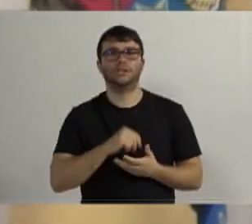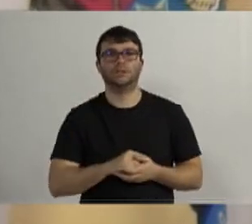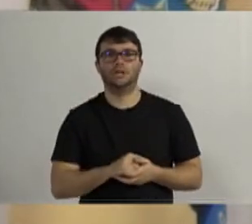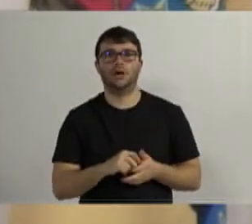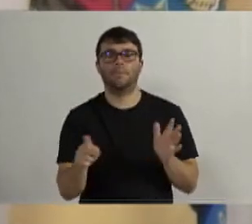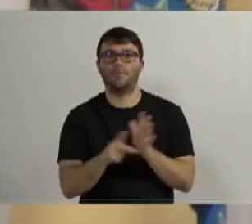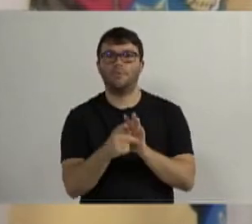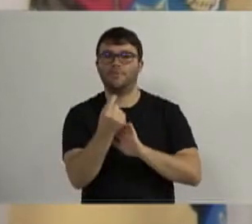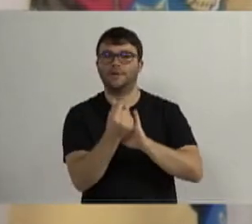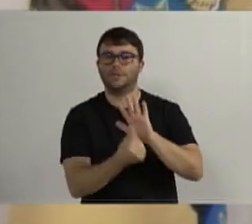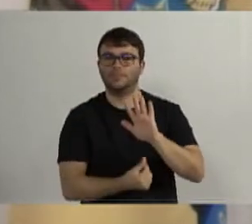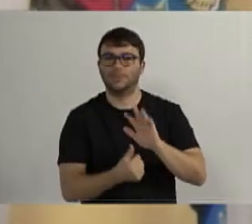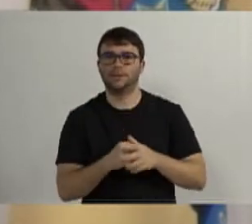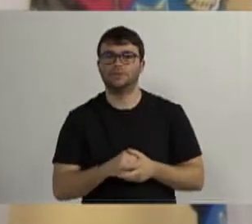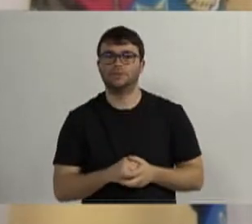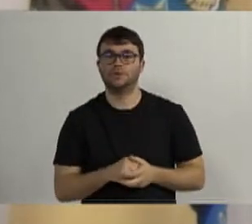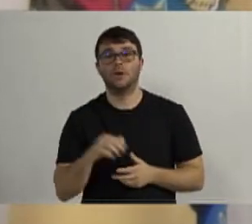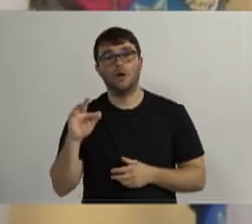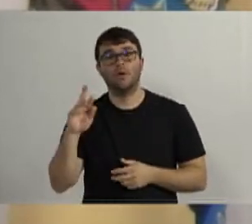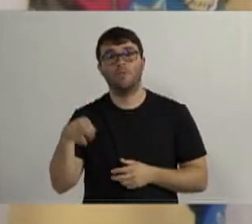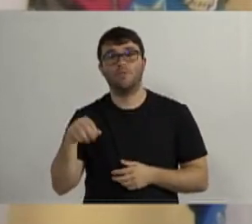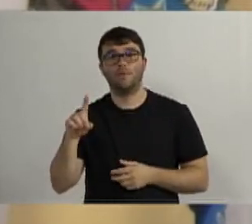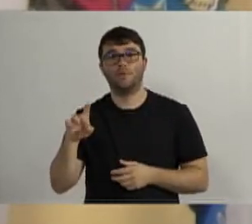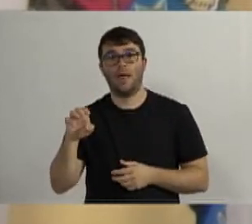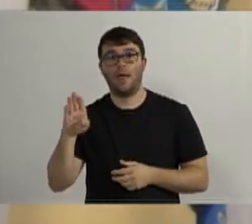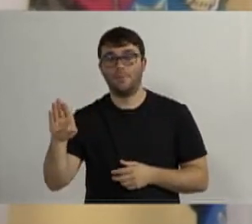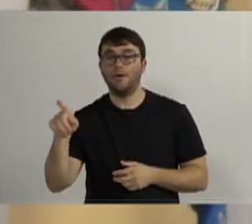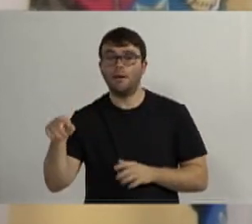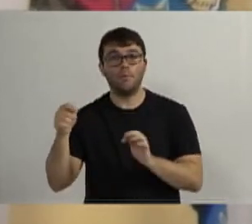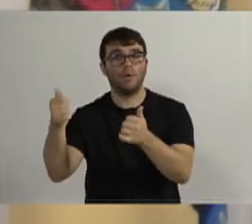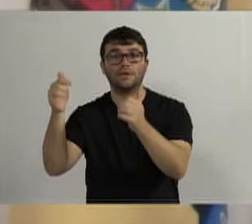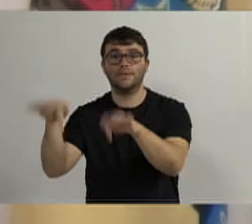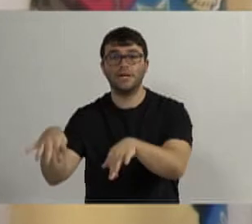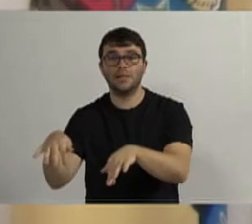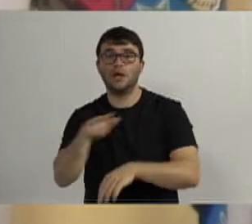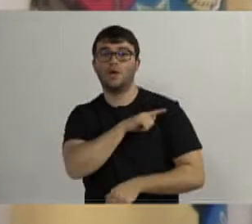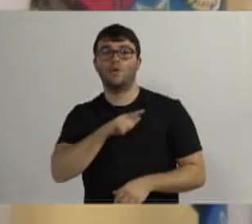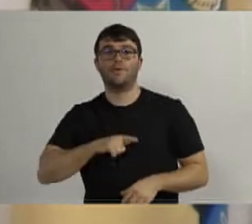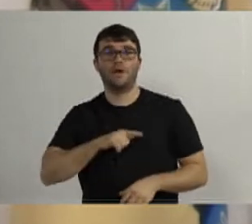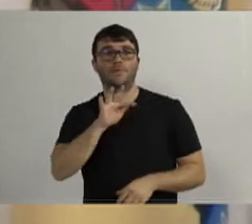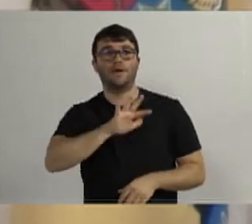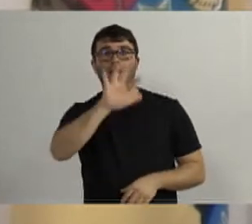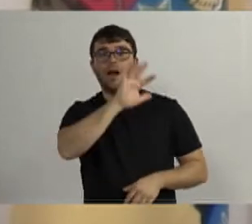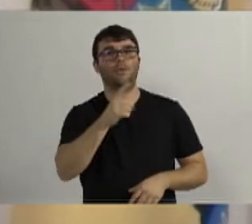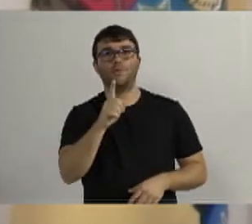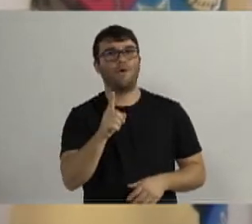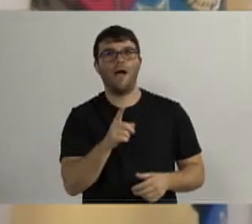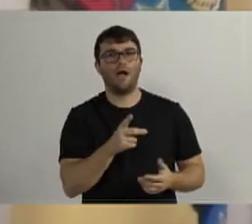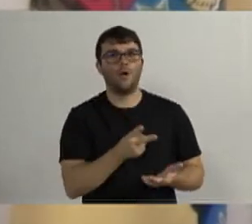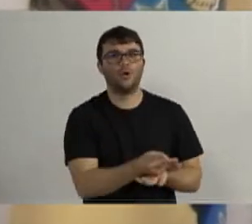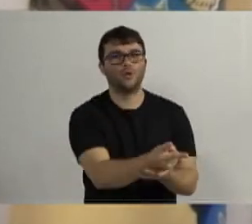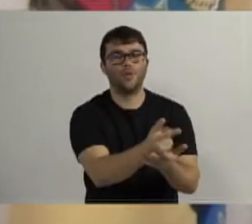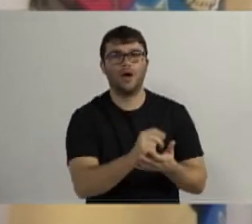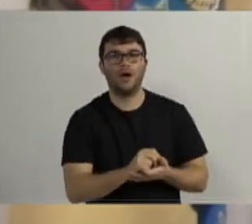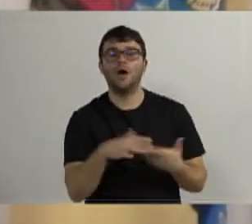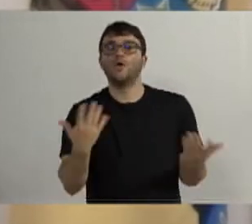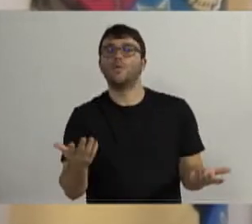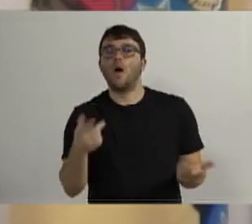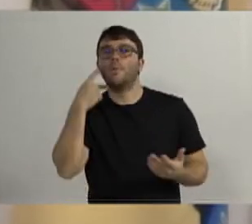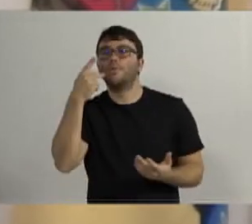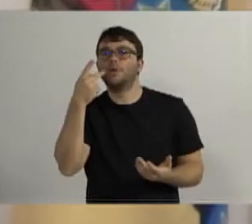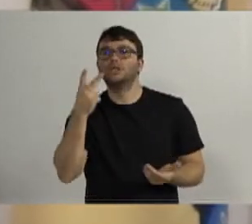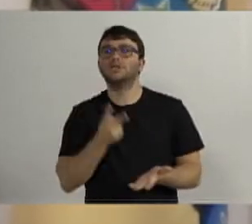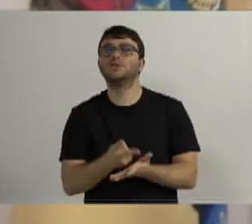financiamentos e daí abdom o fundeb tá no seu fim o governo federal já decidiu que não vai prorrogar Qual é a política que vai se decidir